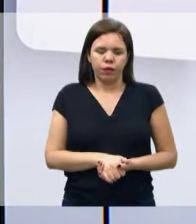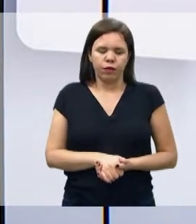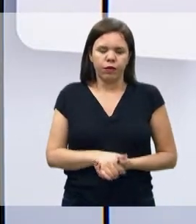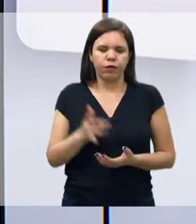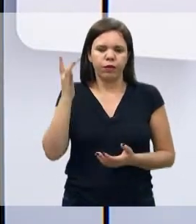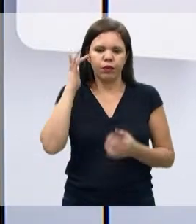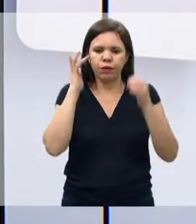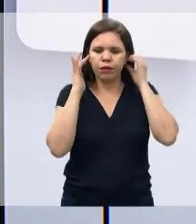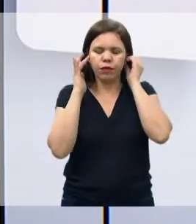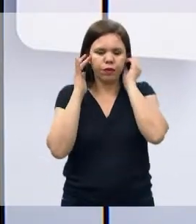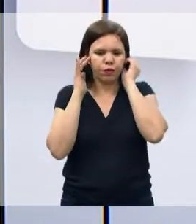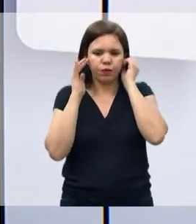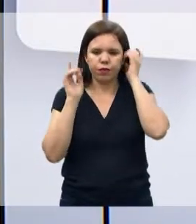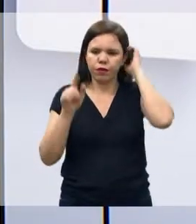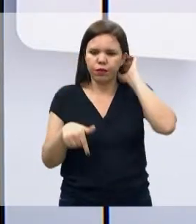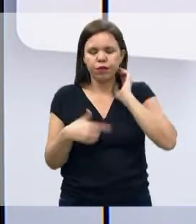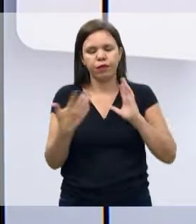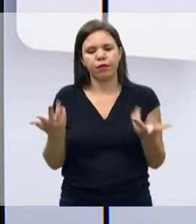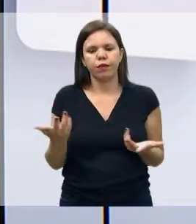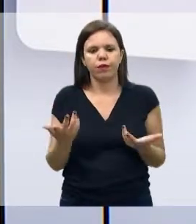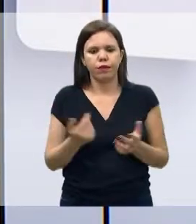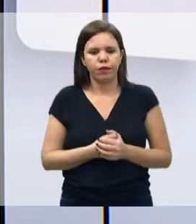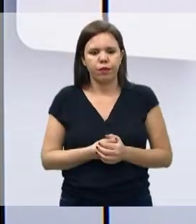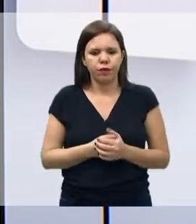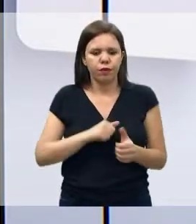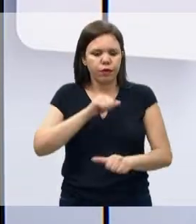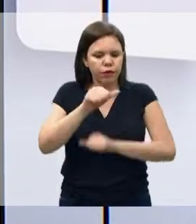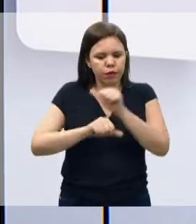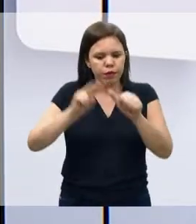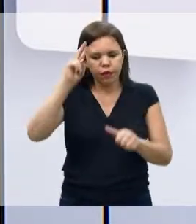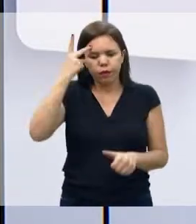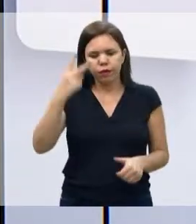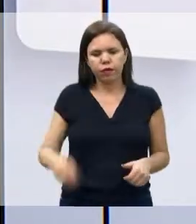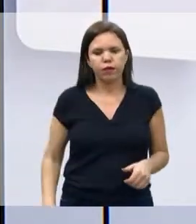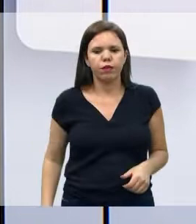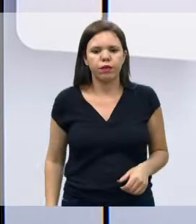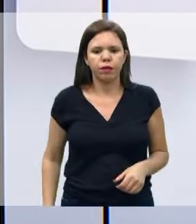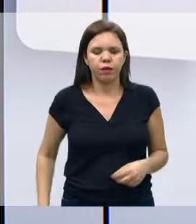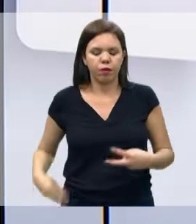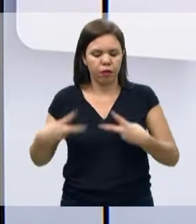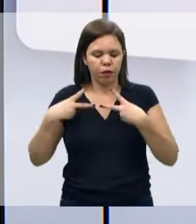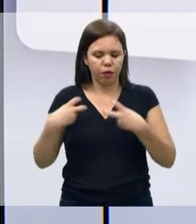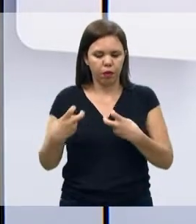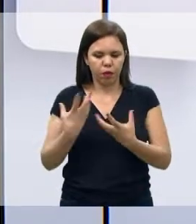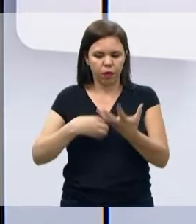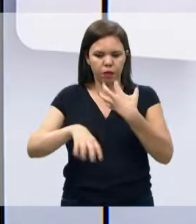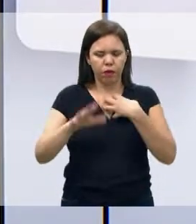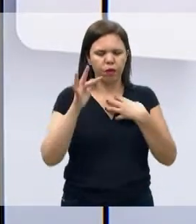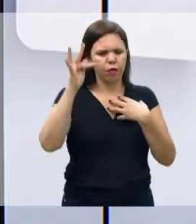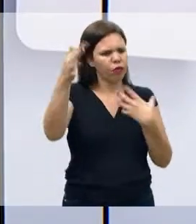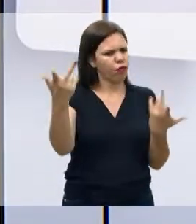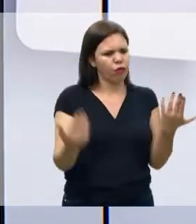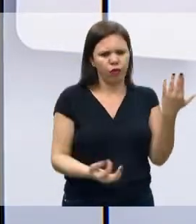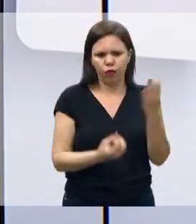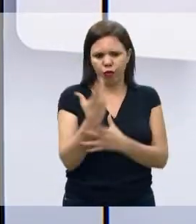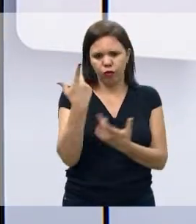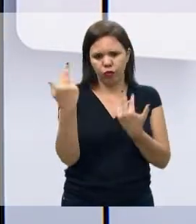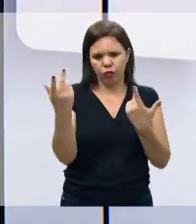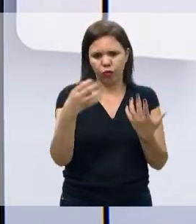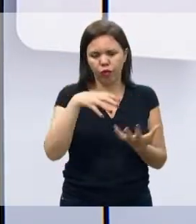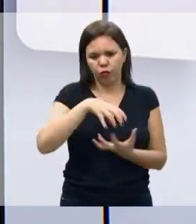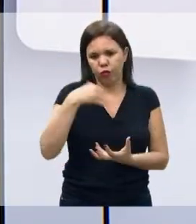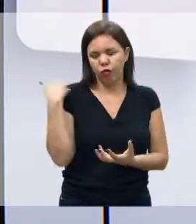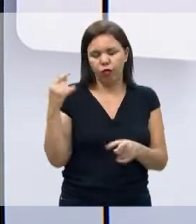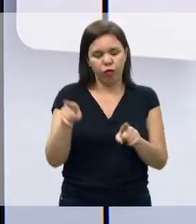que essa é a quebra do paradigma, porque nós temos que nos enxergar lá na frente. E o idoso,